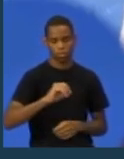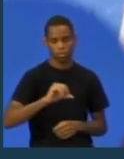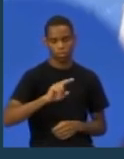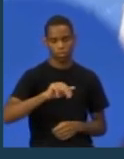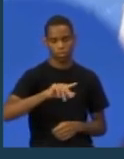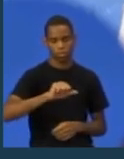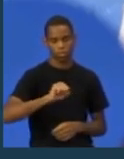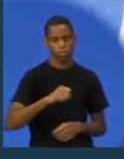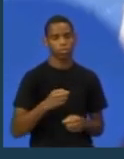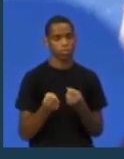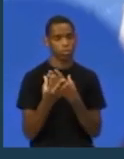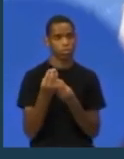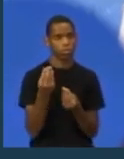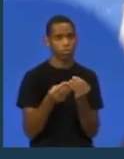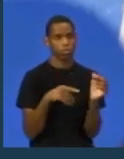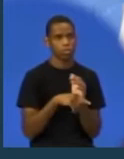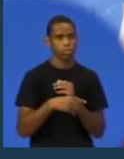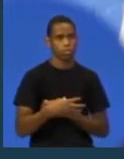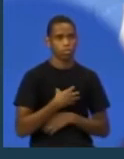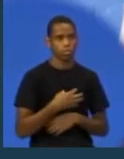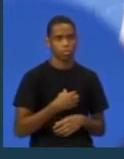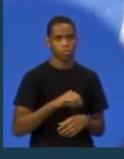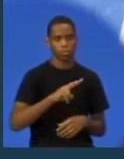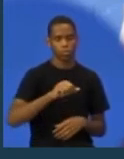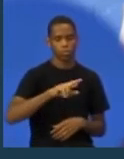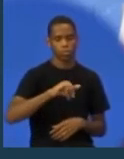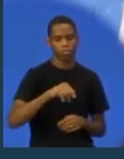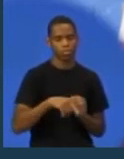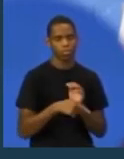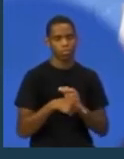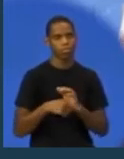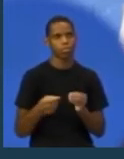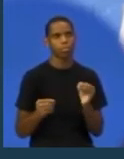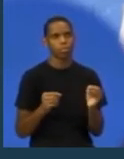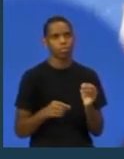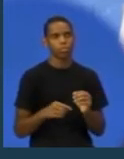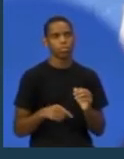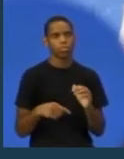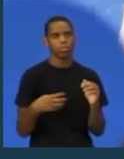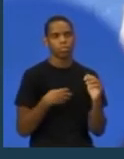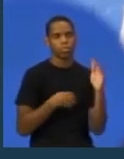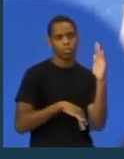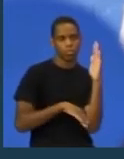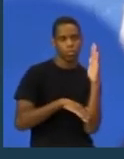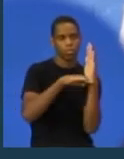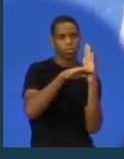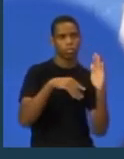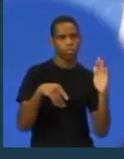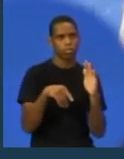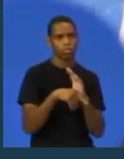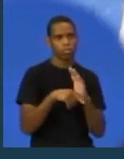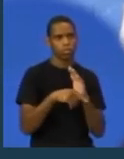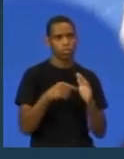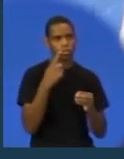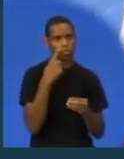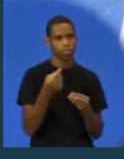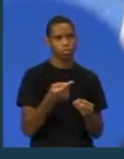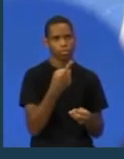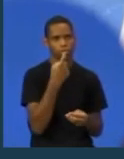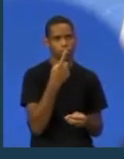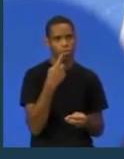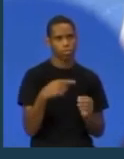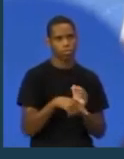ele apresenta informação de uma forma verticalizada. E aí nós temos o exemplo aqui em vermelho. Esse tipo